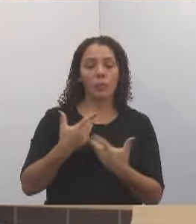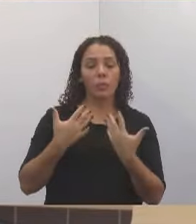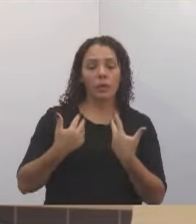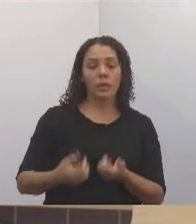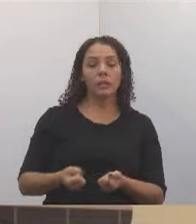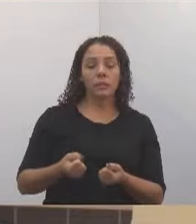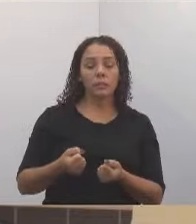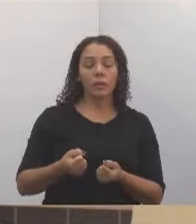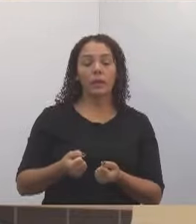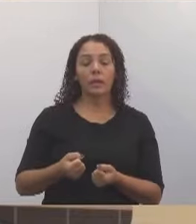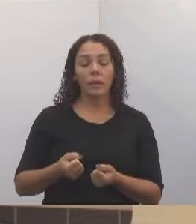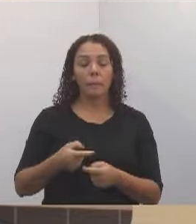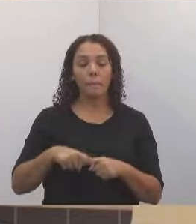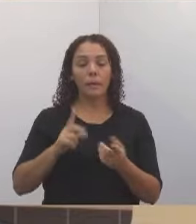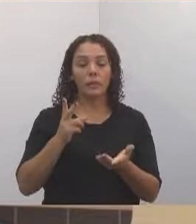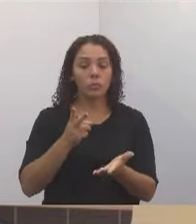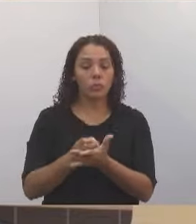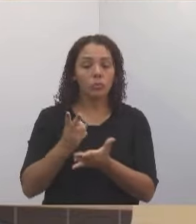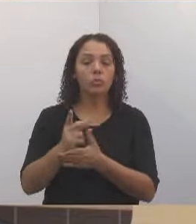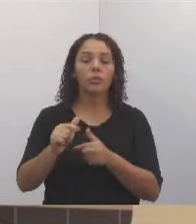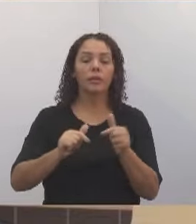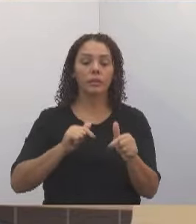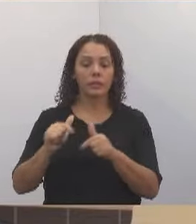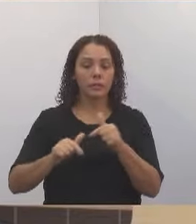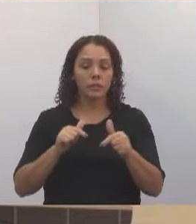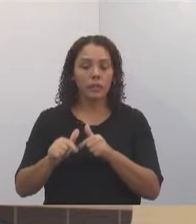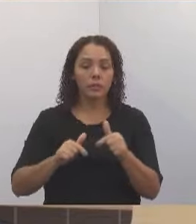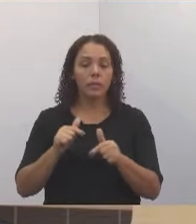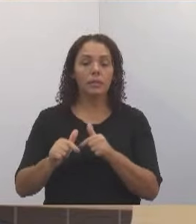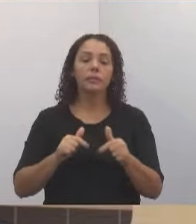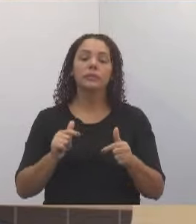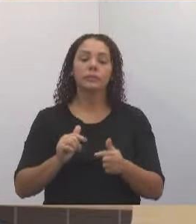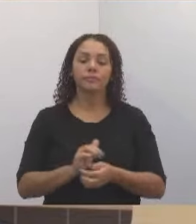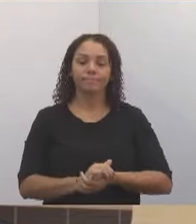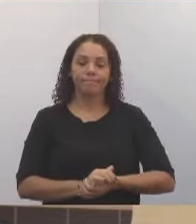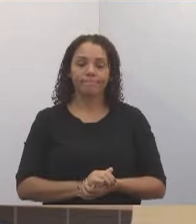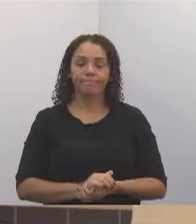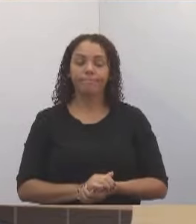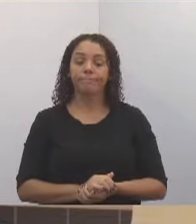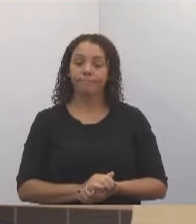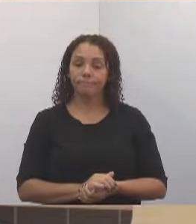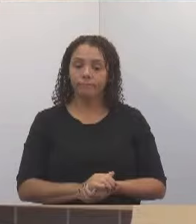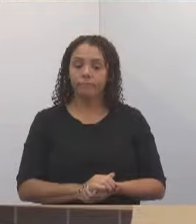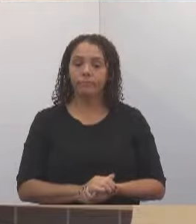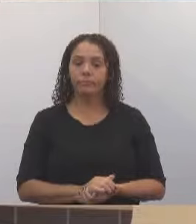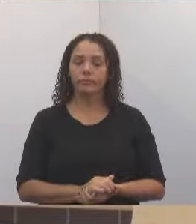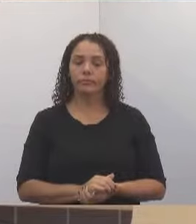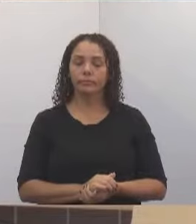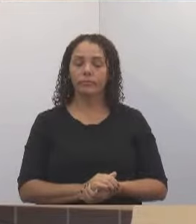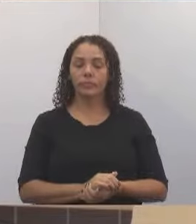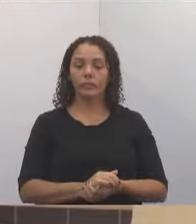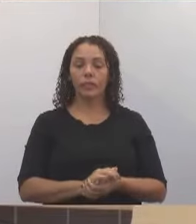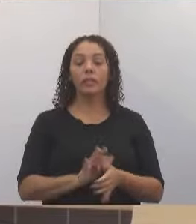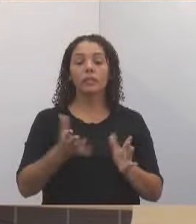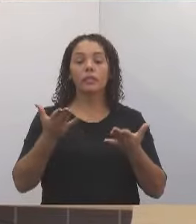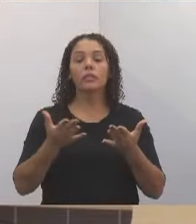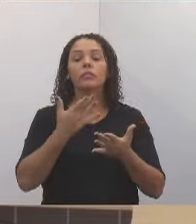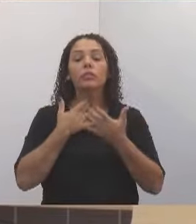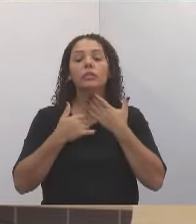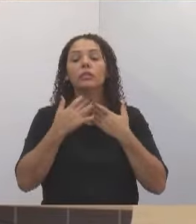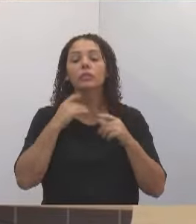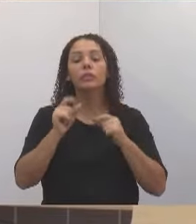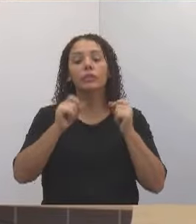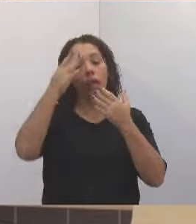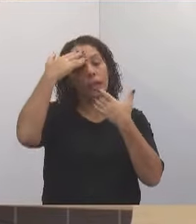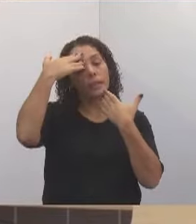lei e conseguir manter os poucos rendimentos, não é? Então eu quero